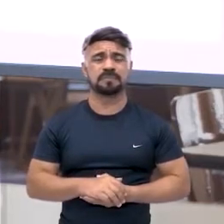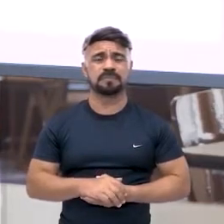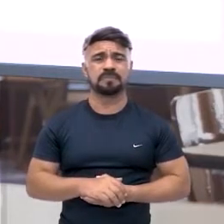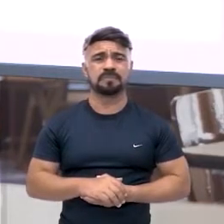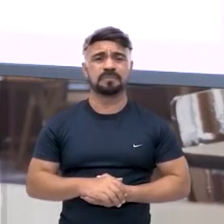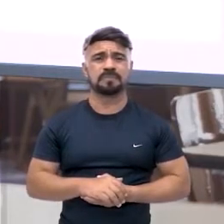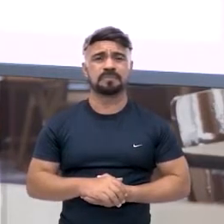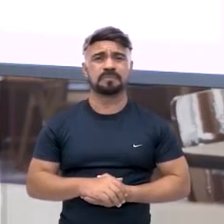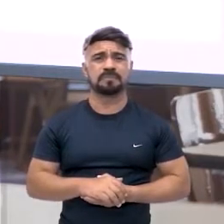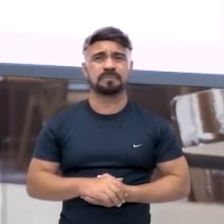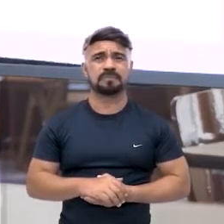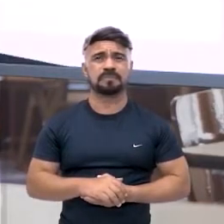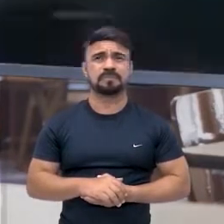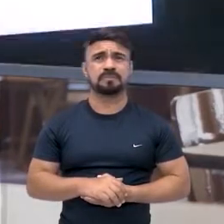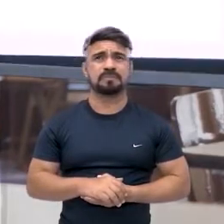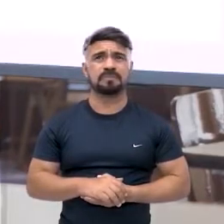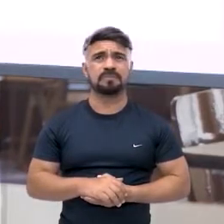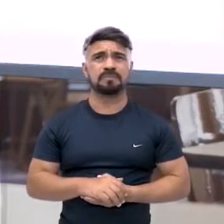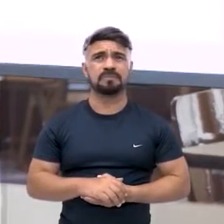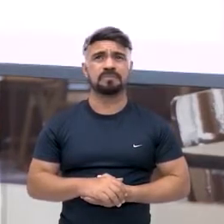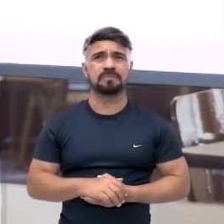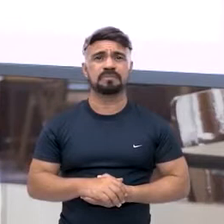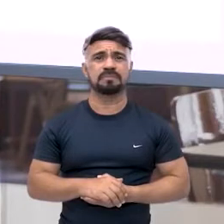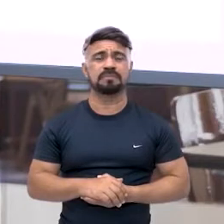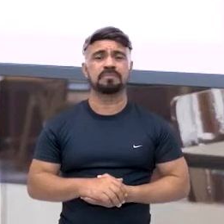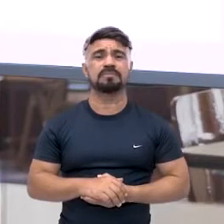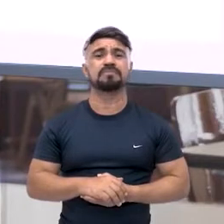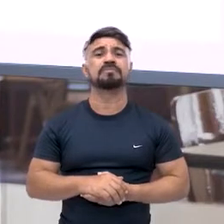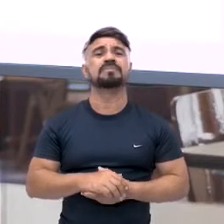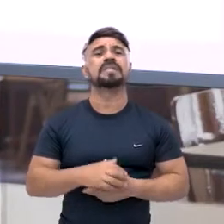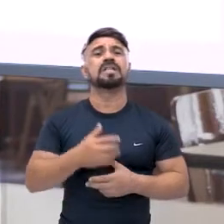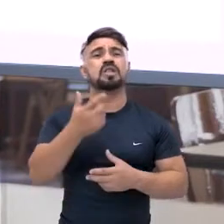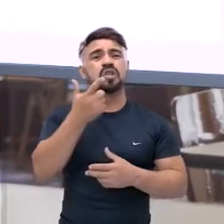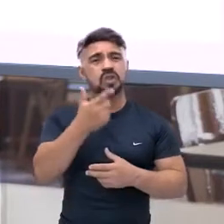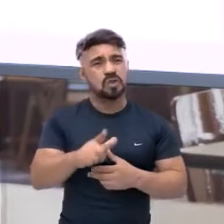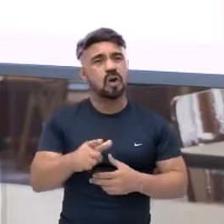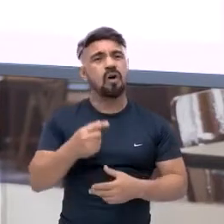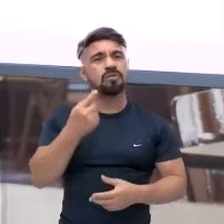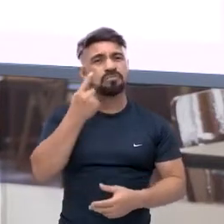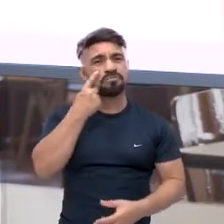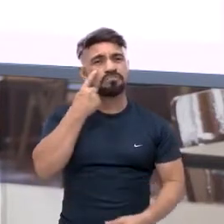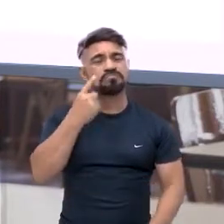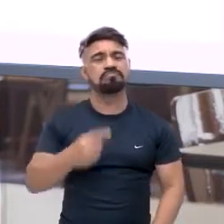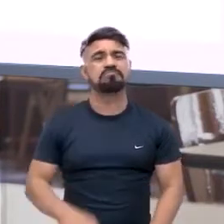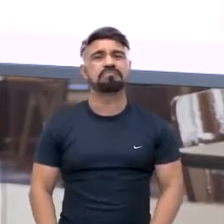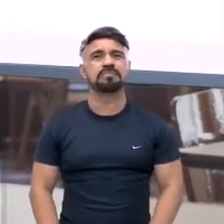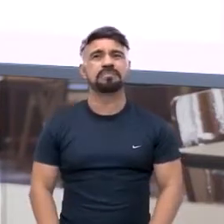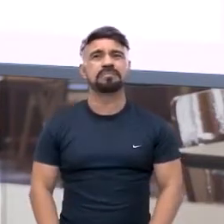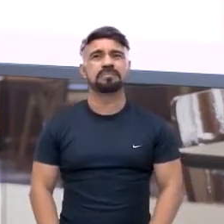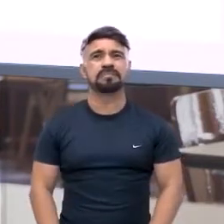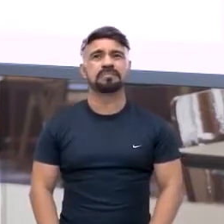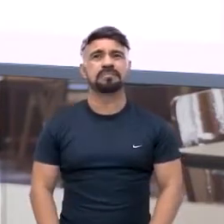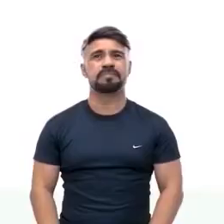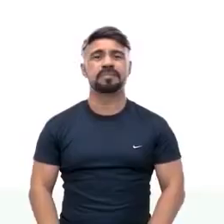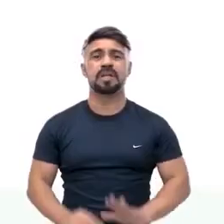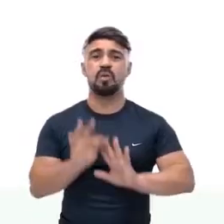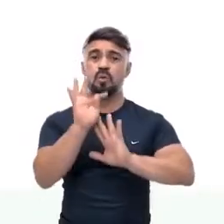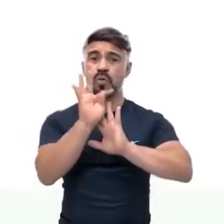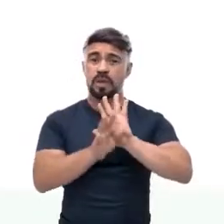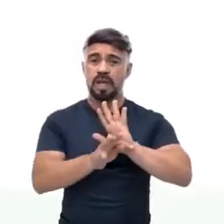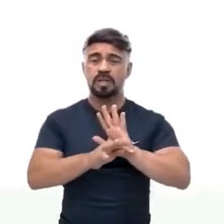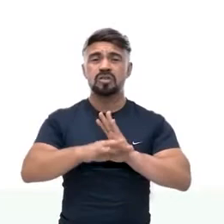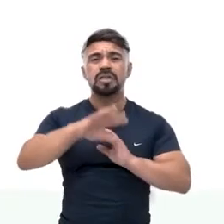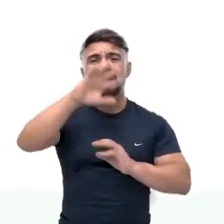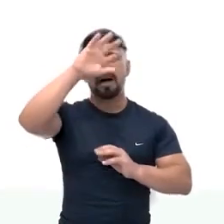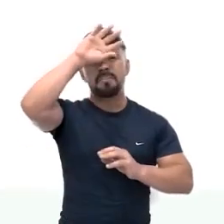é claro. Ok? E olha só, vamos recapitular, por favor. O